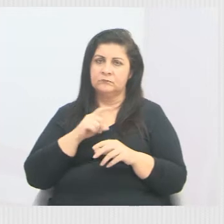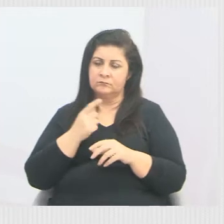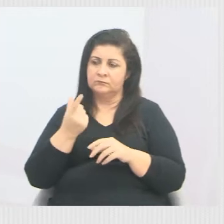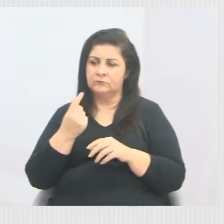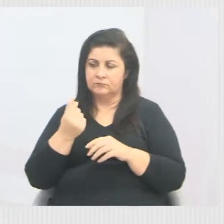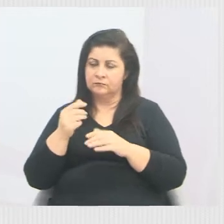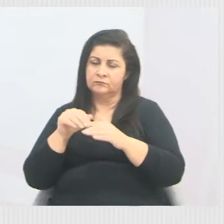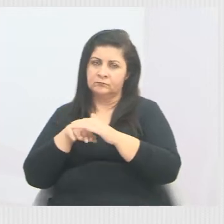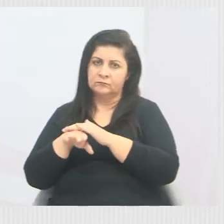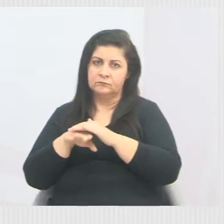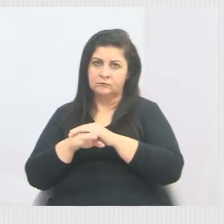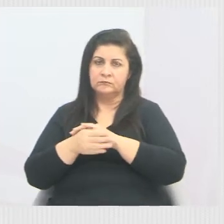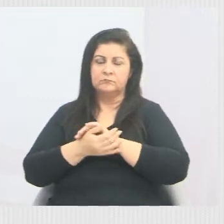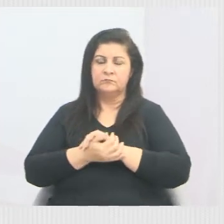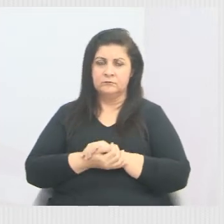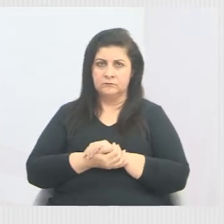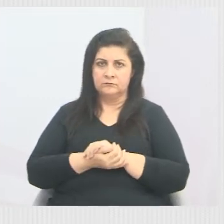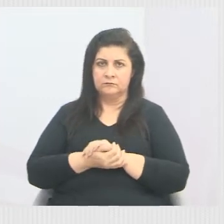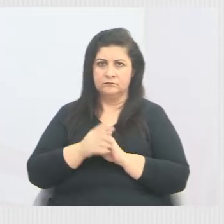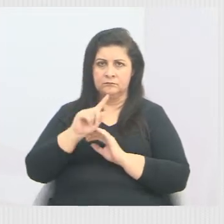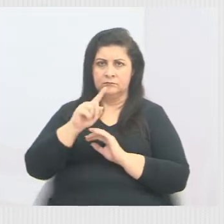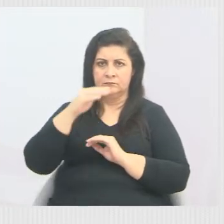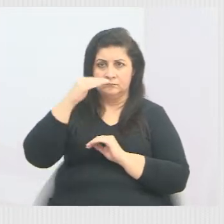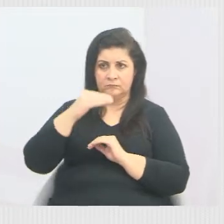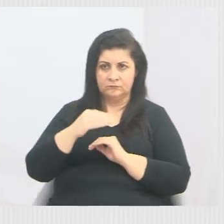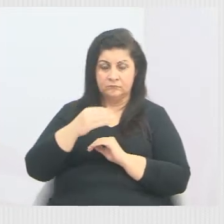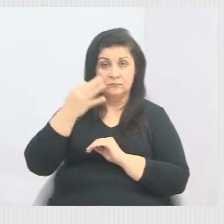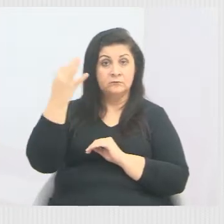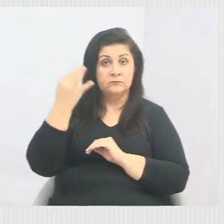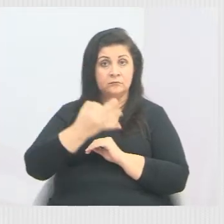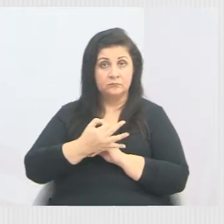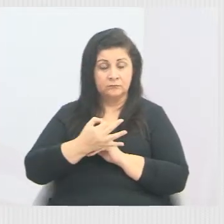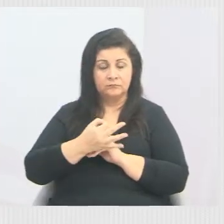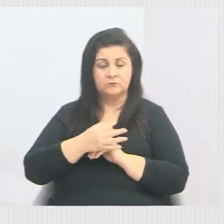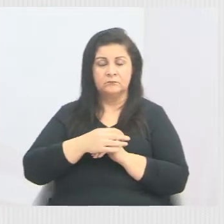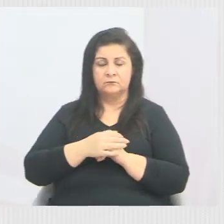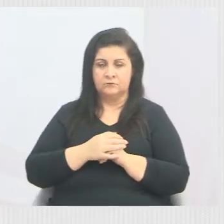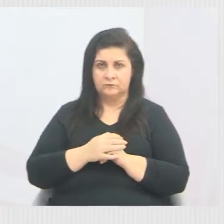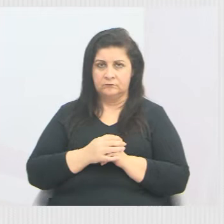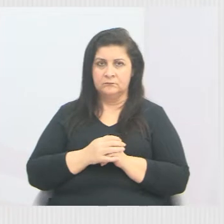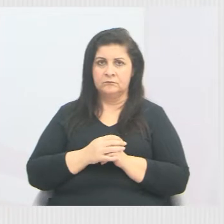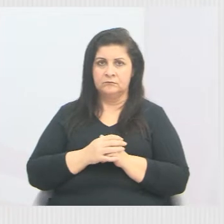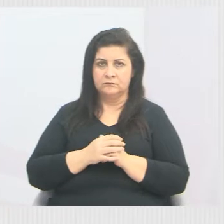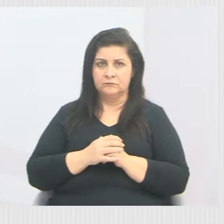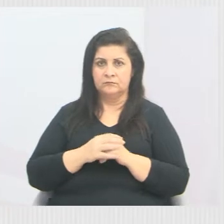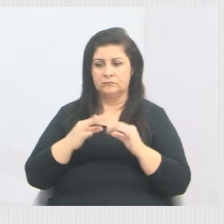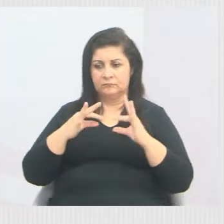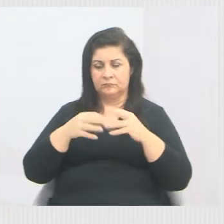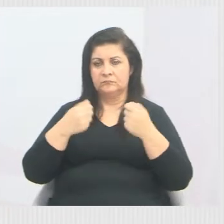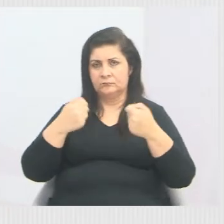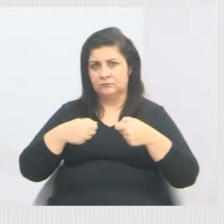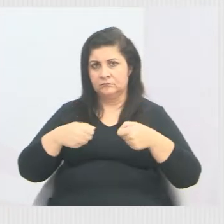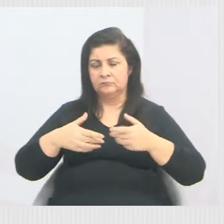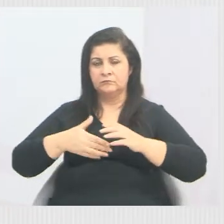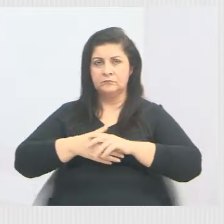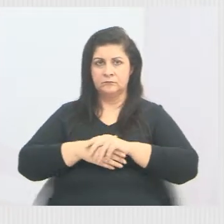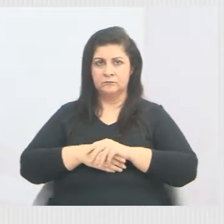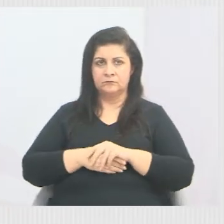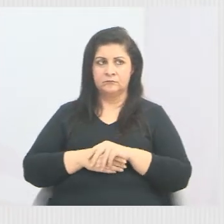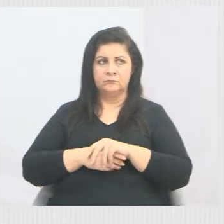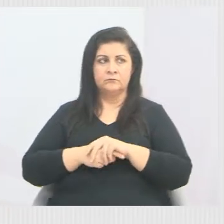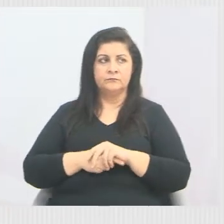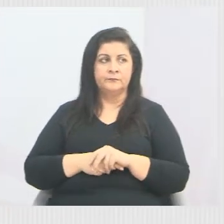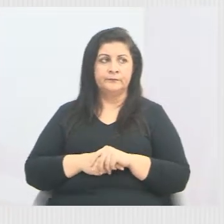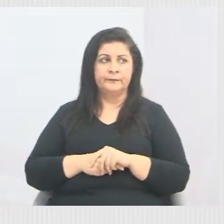aqui o gasto, ele não é que está menor, ele está sendo eficiente na necessidade que demanda o momento.